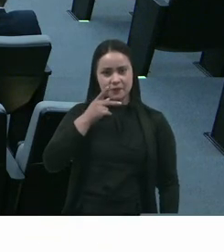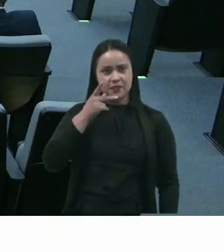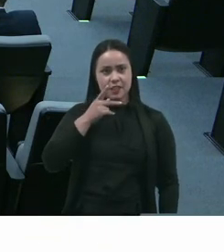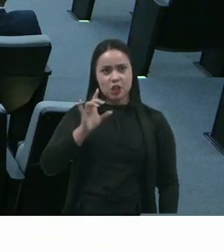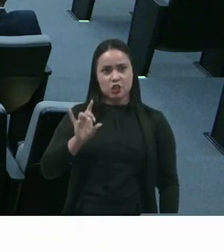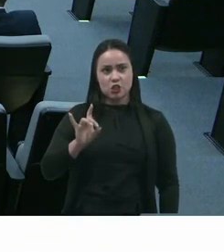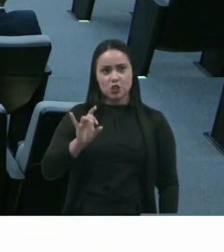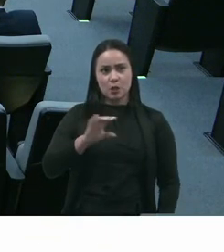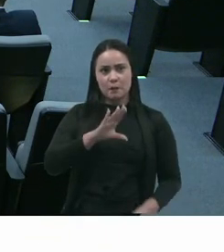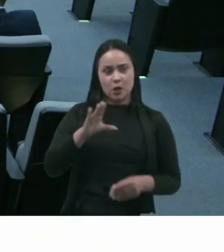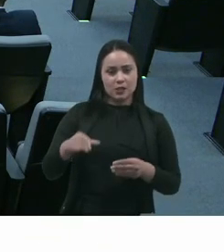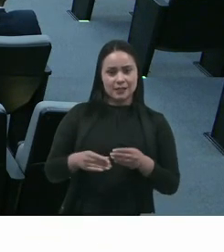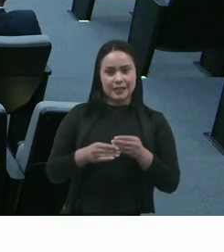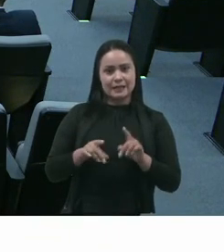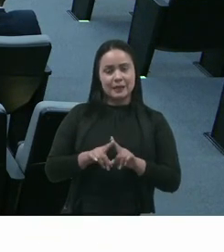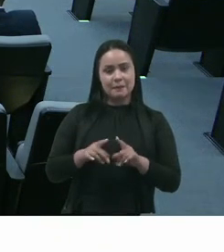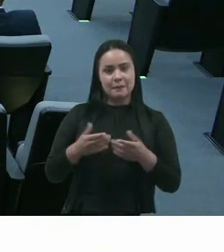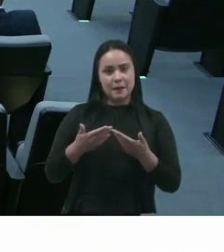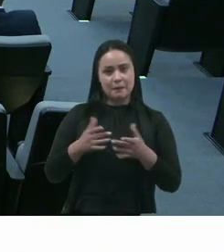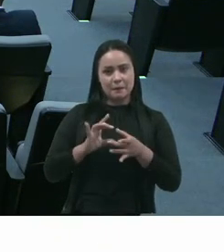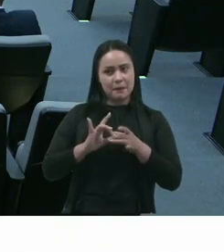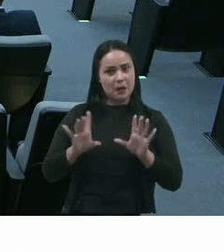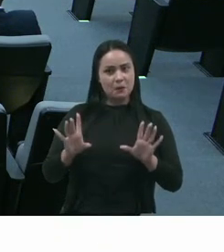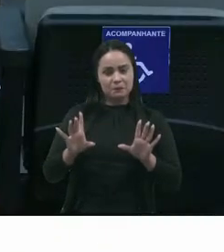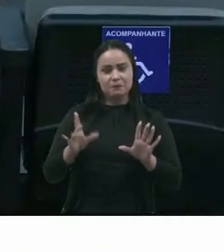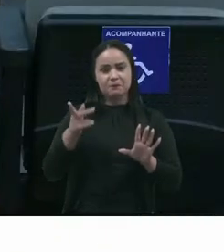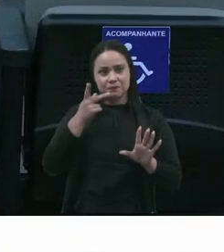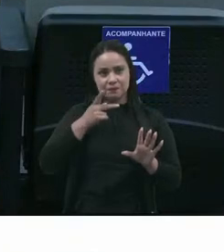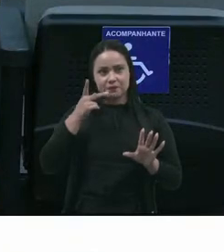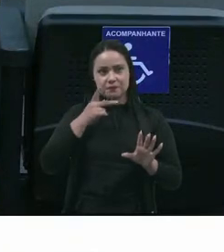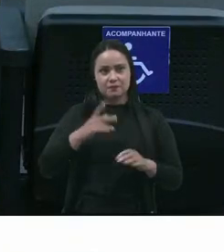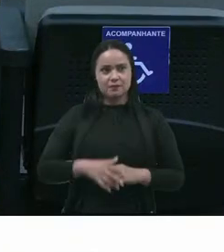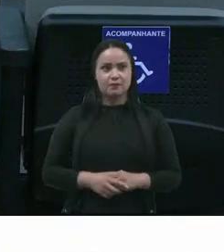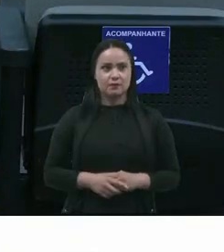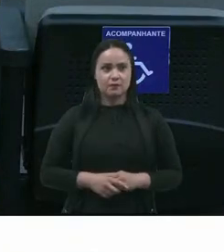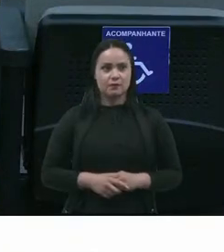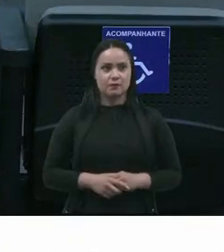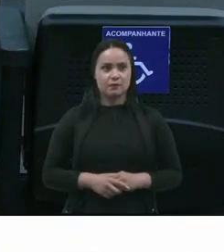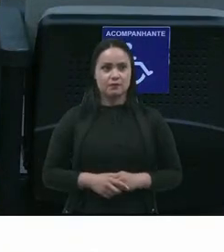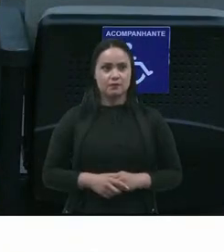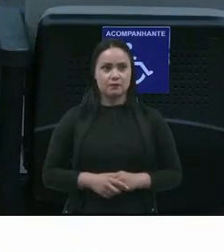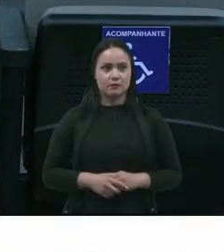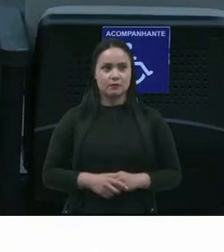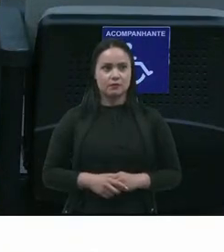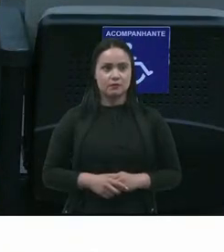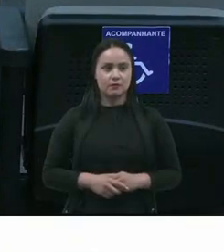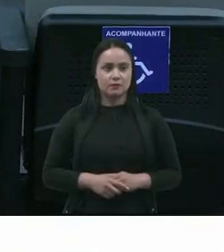só para constar, e também abre mão da sustentação.